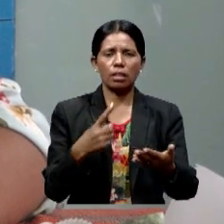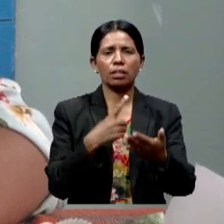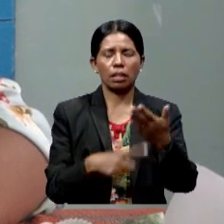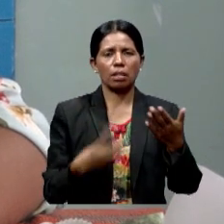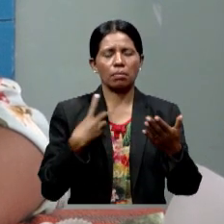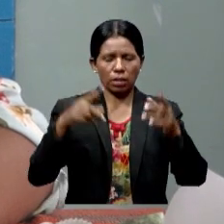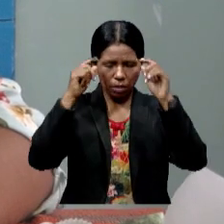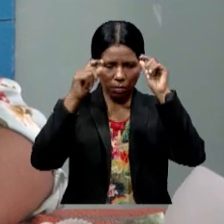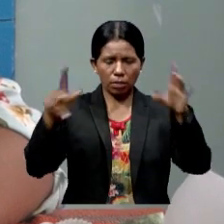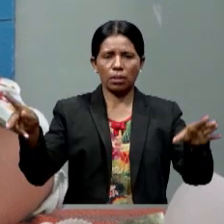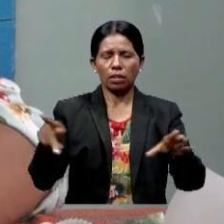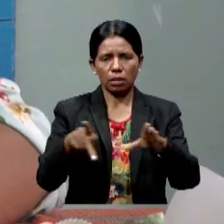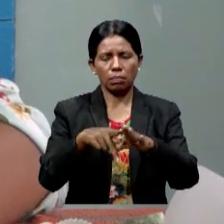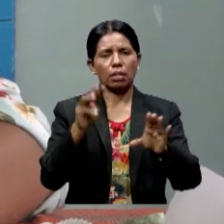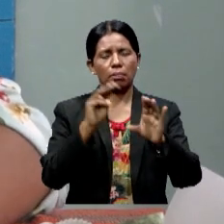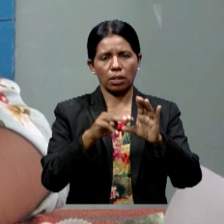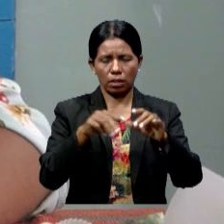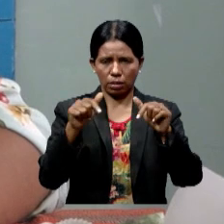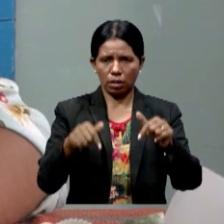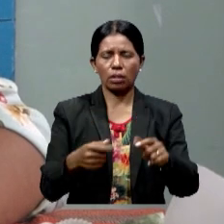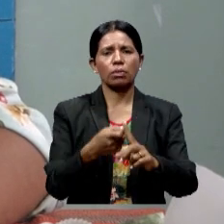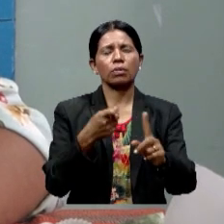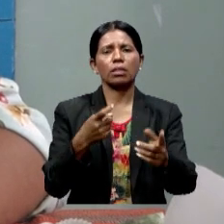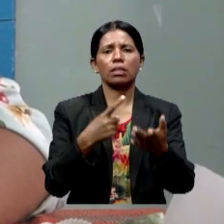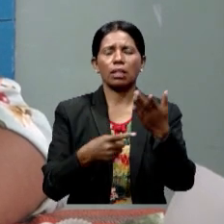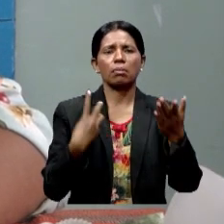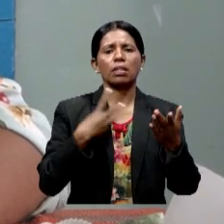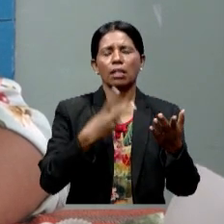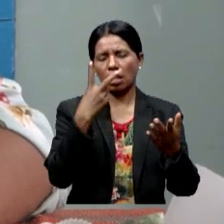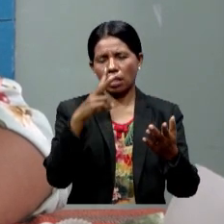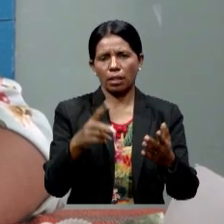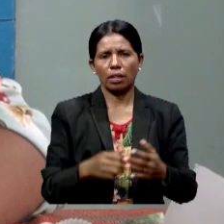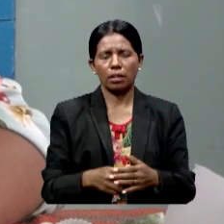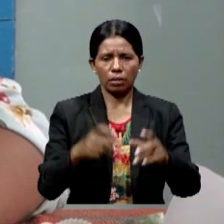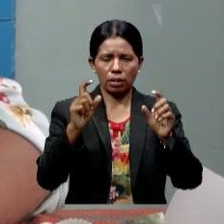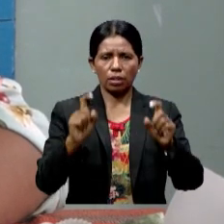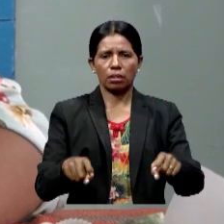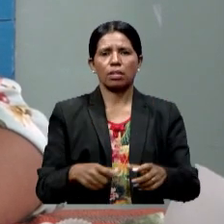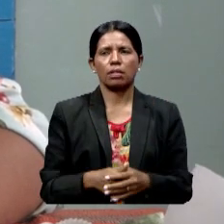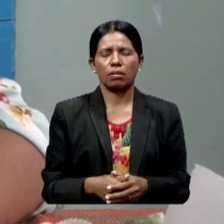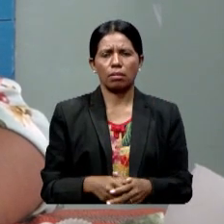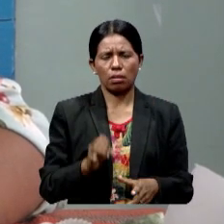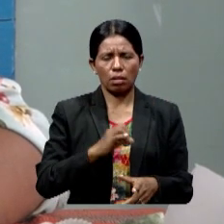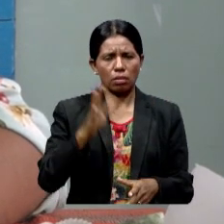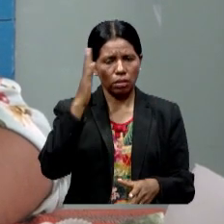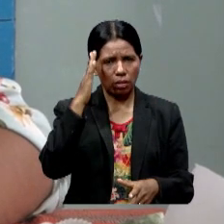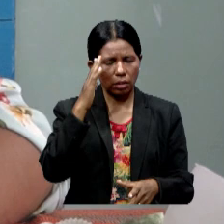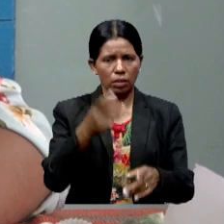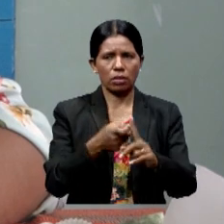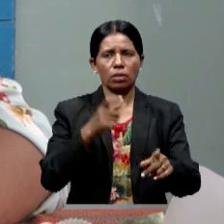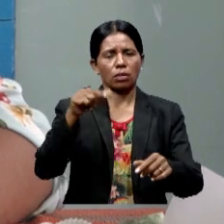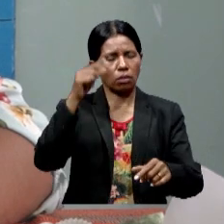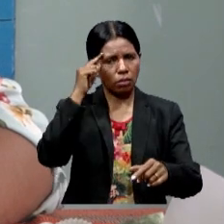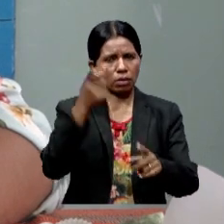Timor ni atu halo parte ya merkado ida ne entang husi ida ne seda mak kita re mak tenki disidi. Aonoin tem que usar parte do governo,